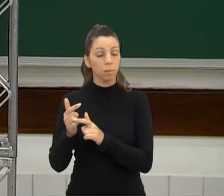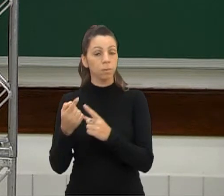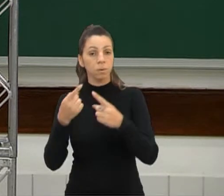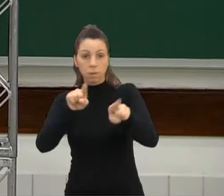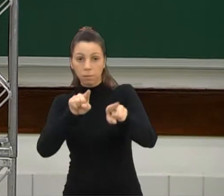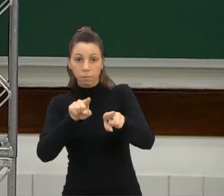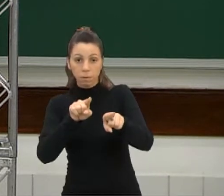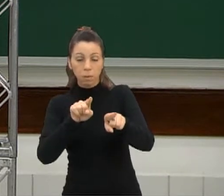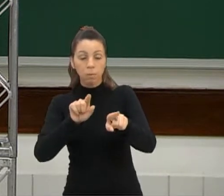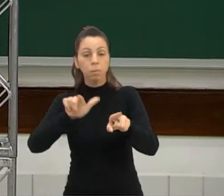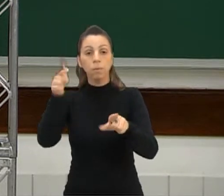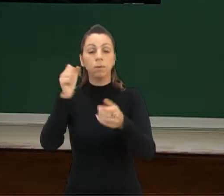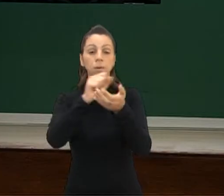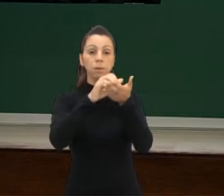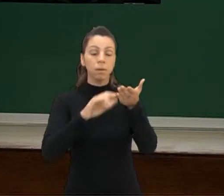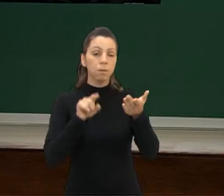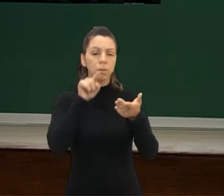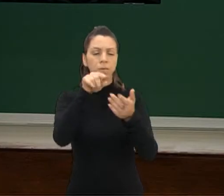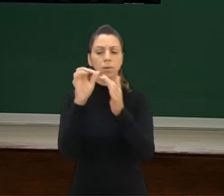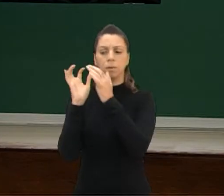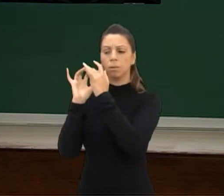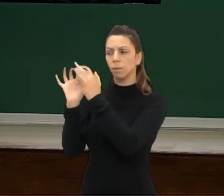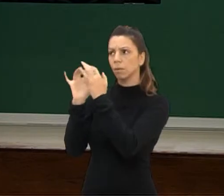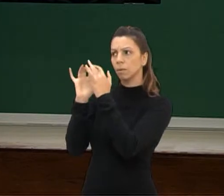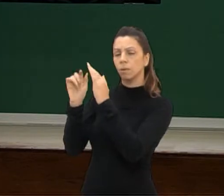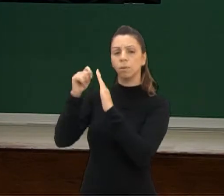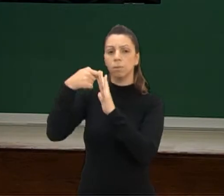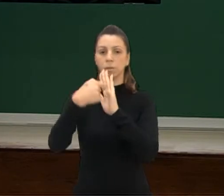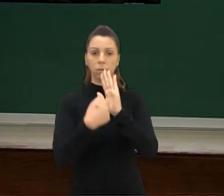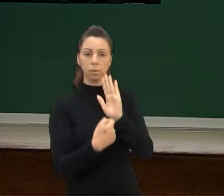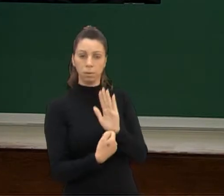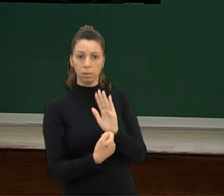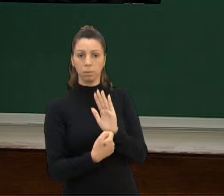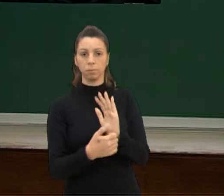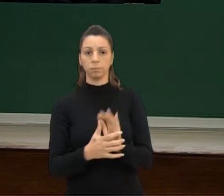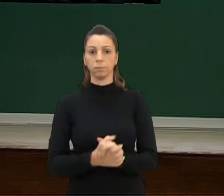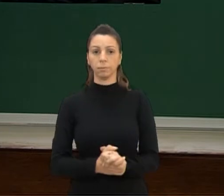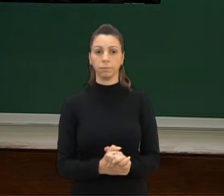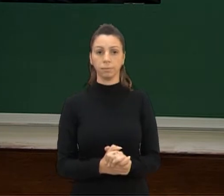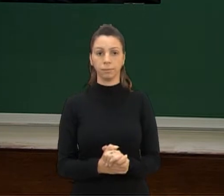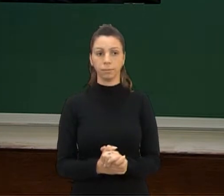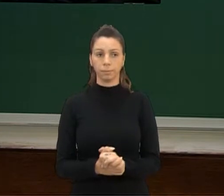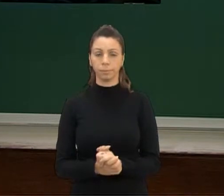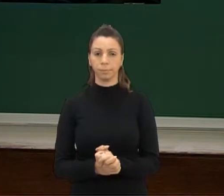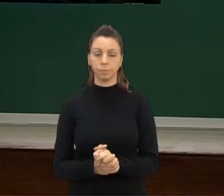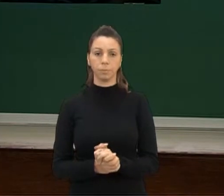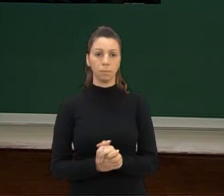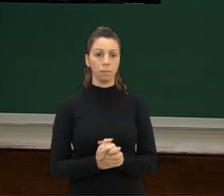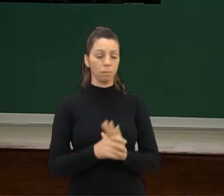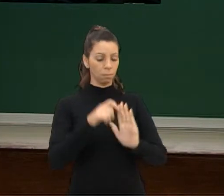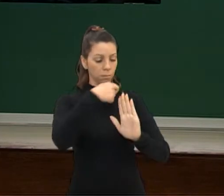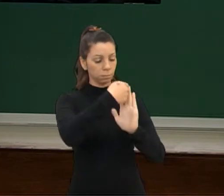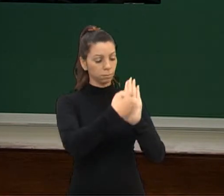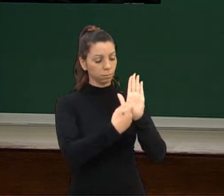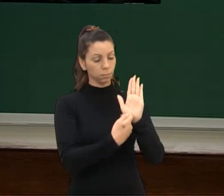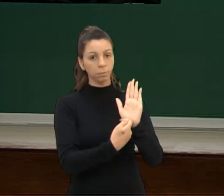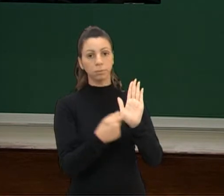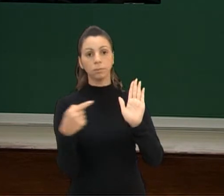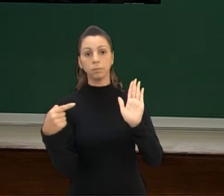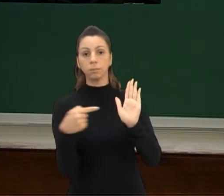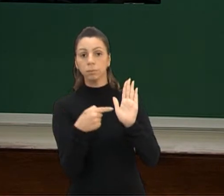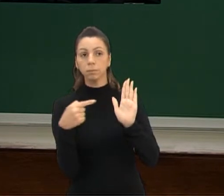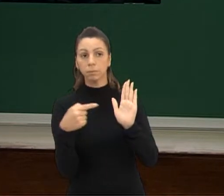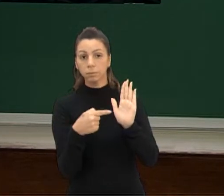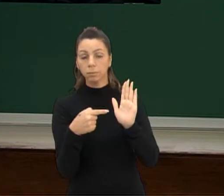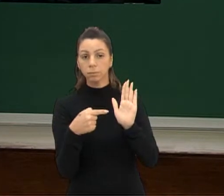pensem um pouquinho sobre esse texto que nós acabamos de ler. Sobre o texto, contesta